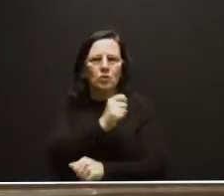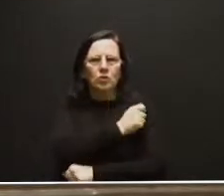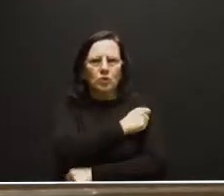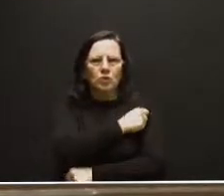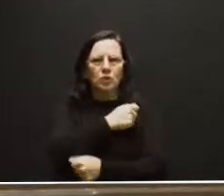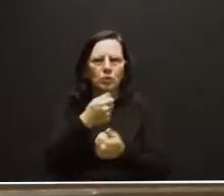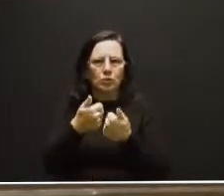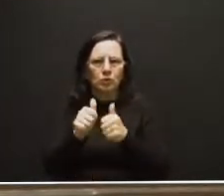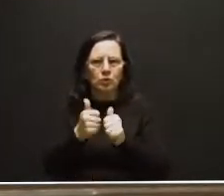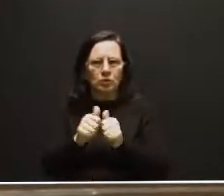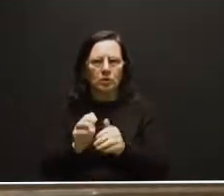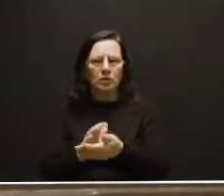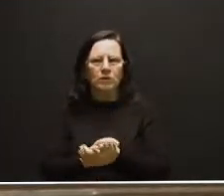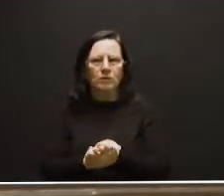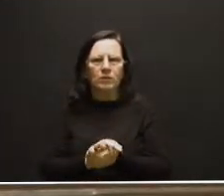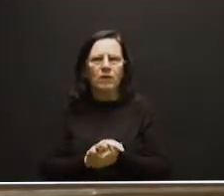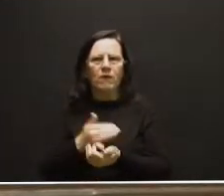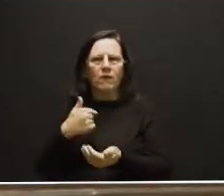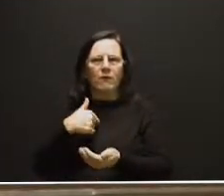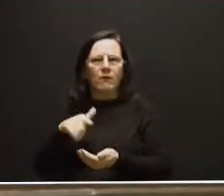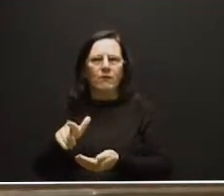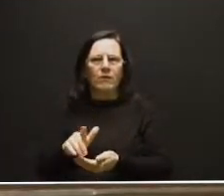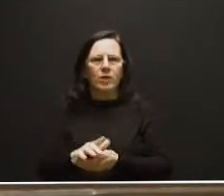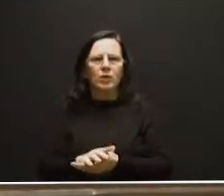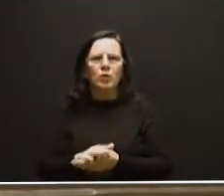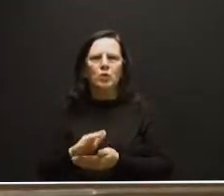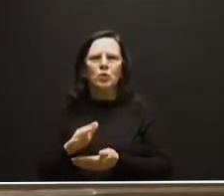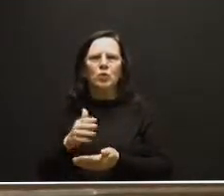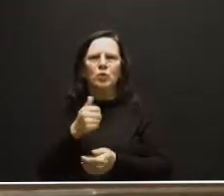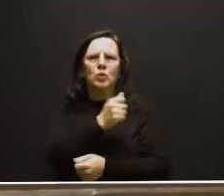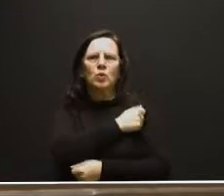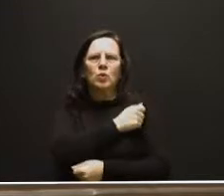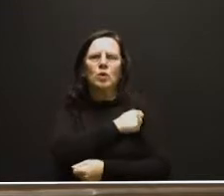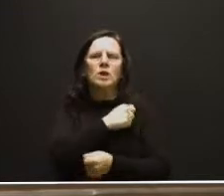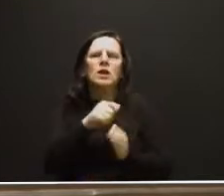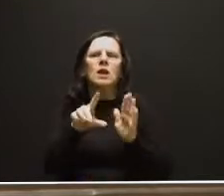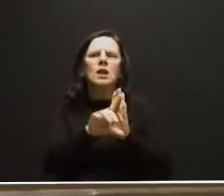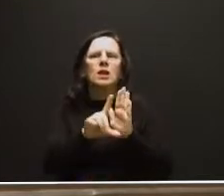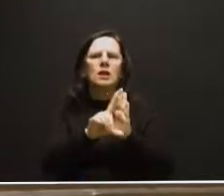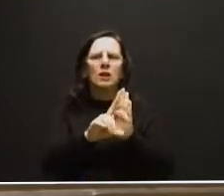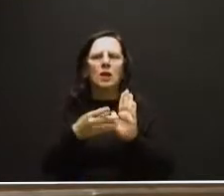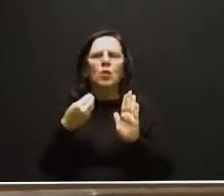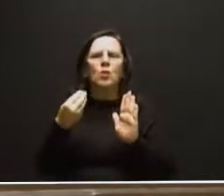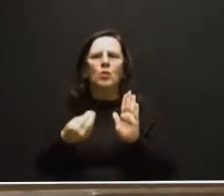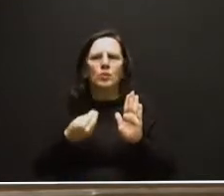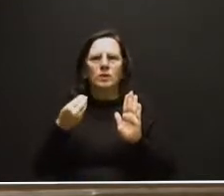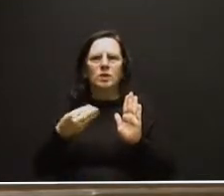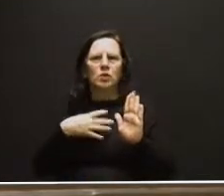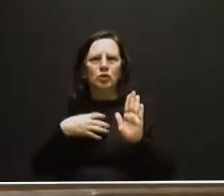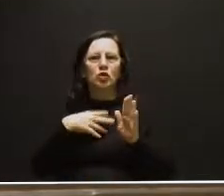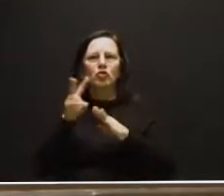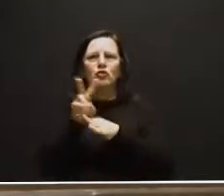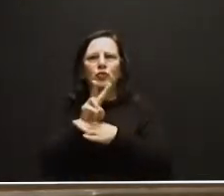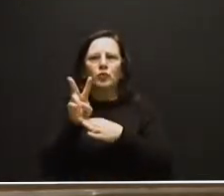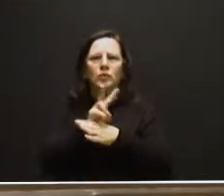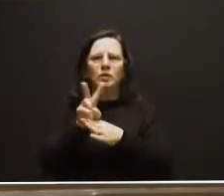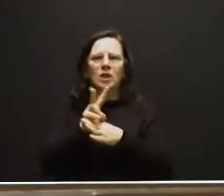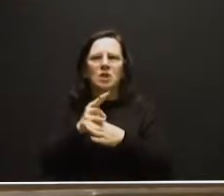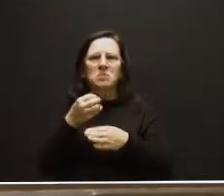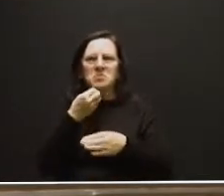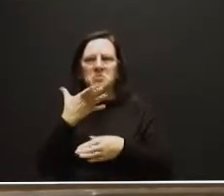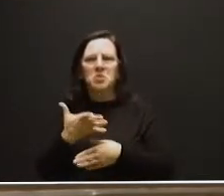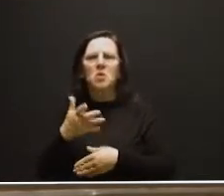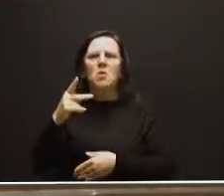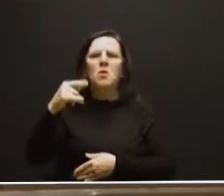ele disse quando foi interpelado pelo estudante que do da lei da modalidade como seria a forma de fiscalizar ele falou tá bom